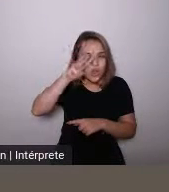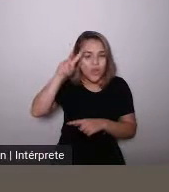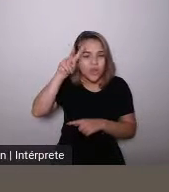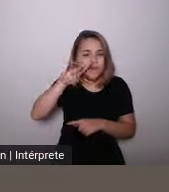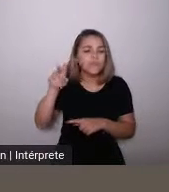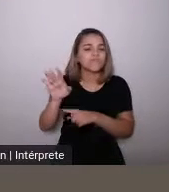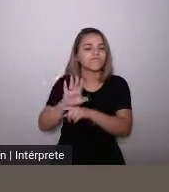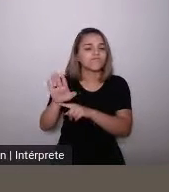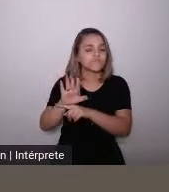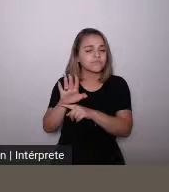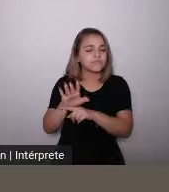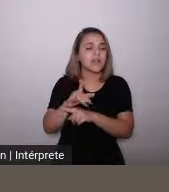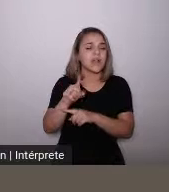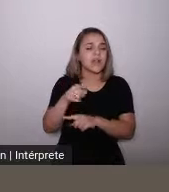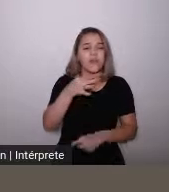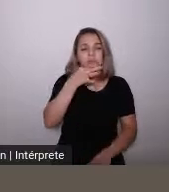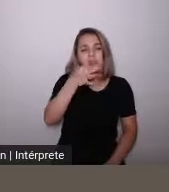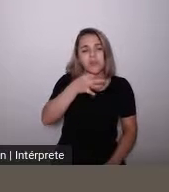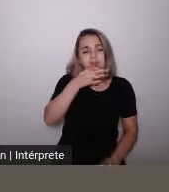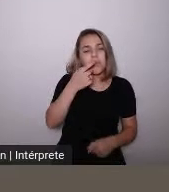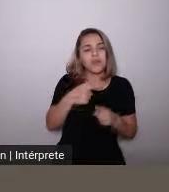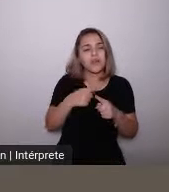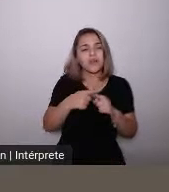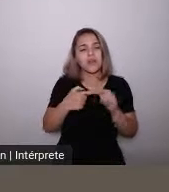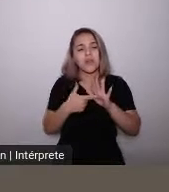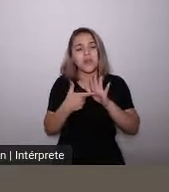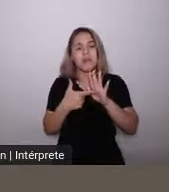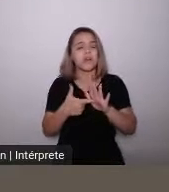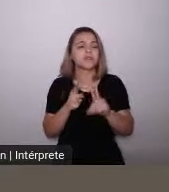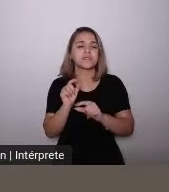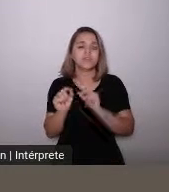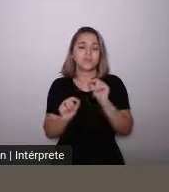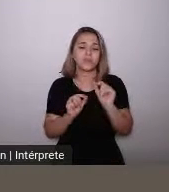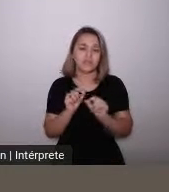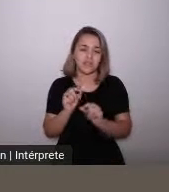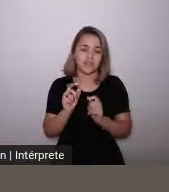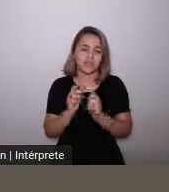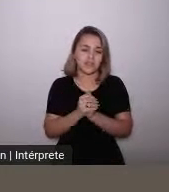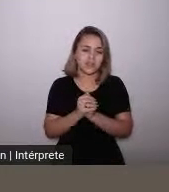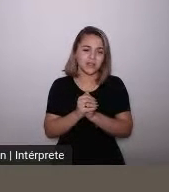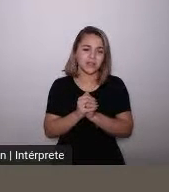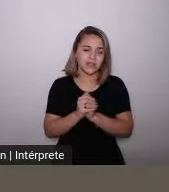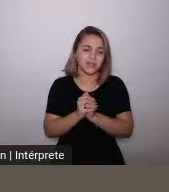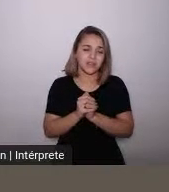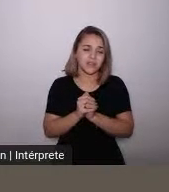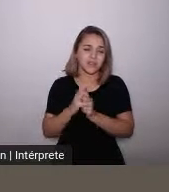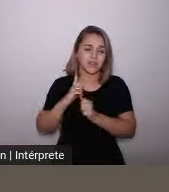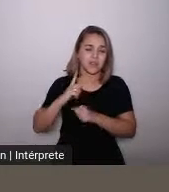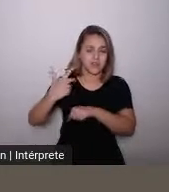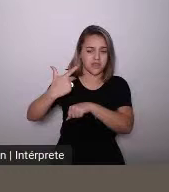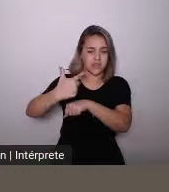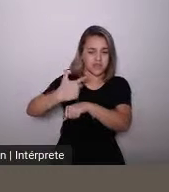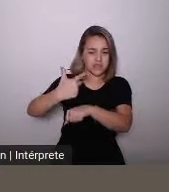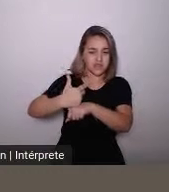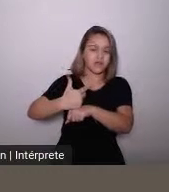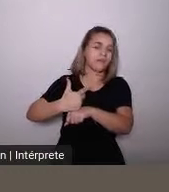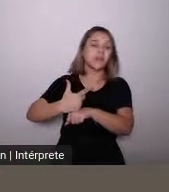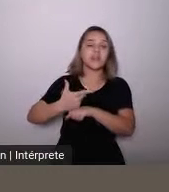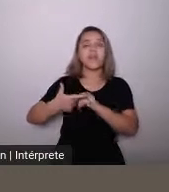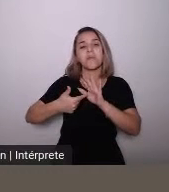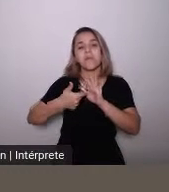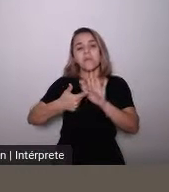crítica justamente porque eles mostravam, no fundo, dado que a câmera era colocada em situação de rua e